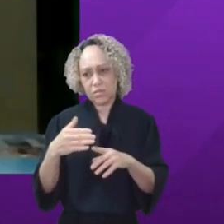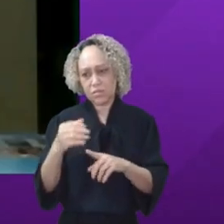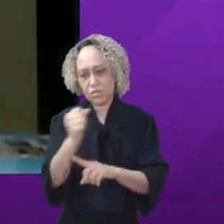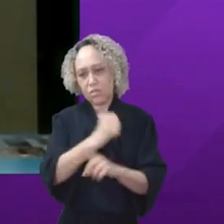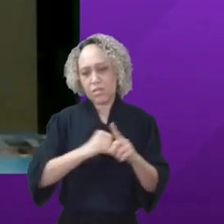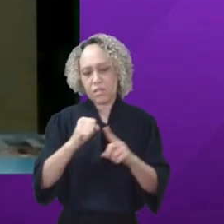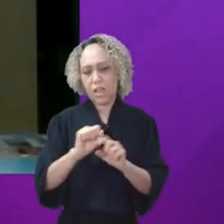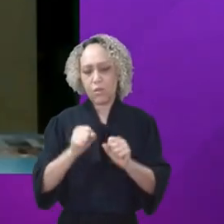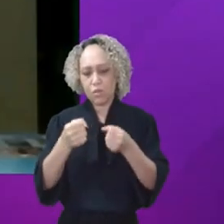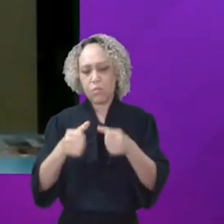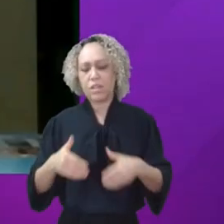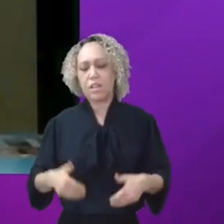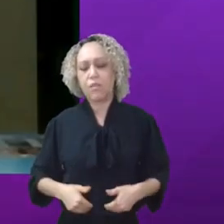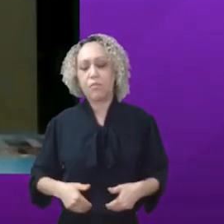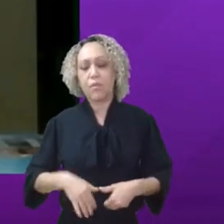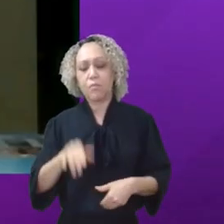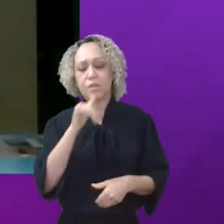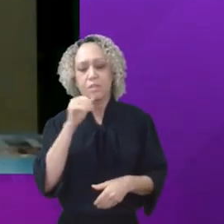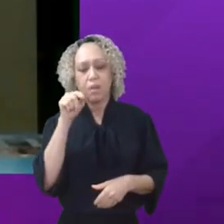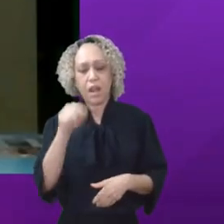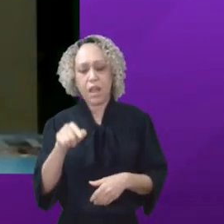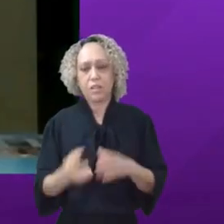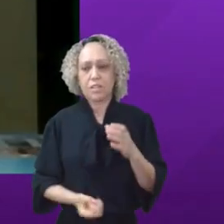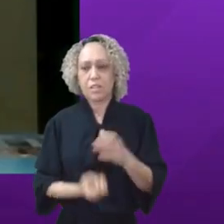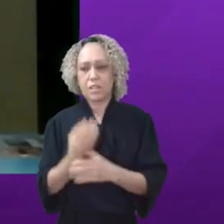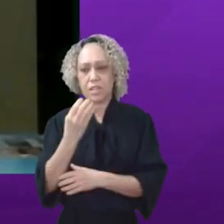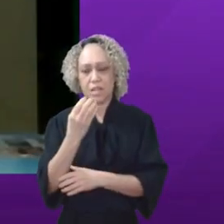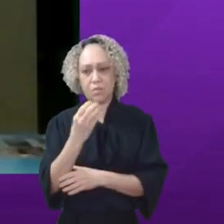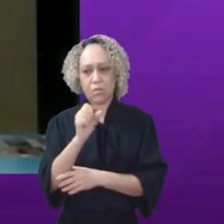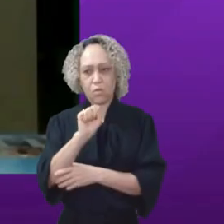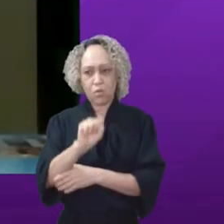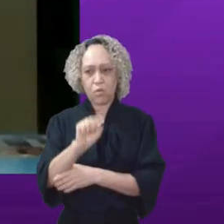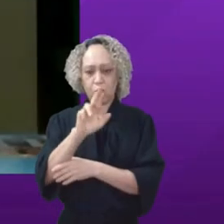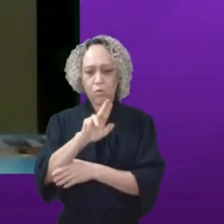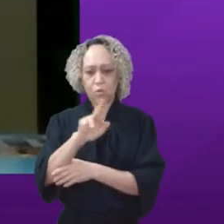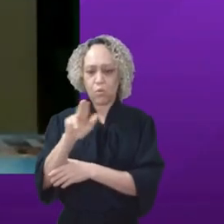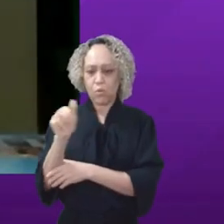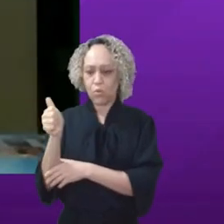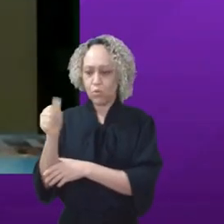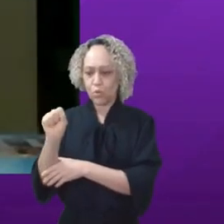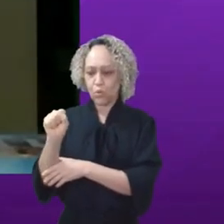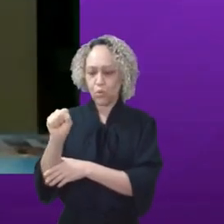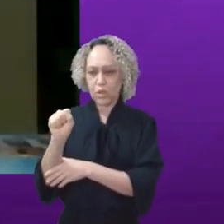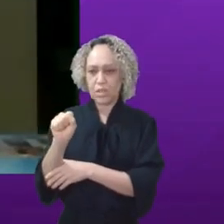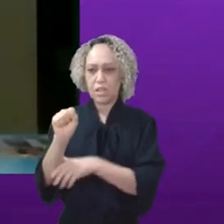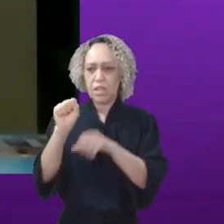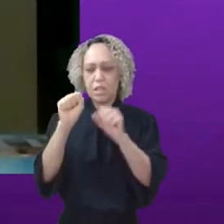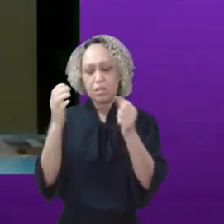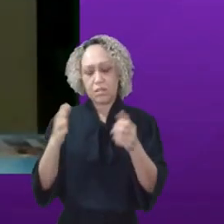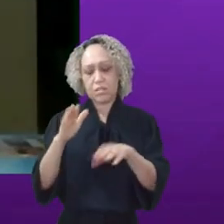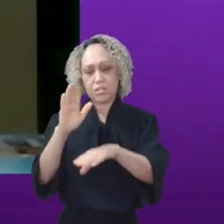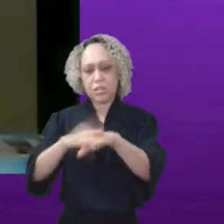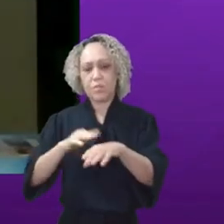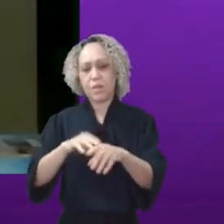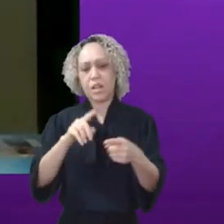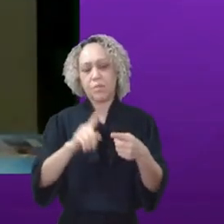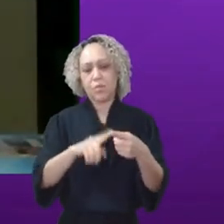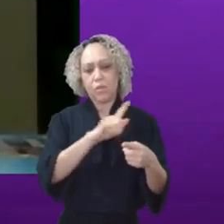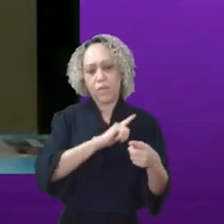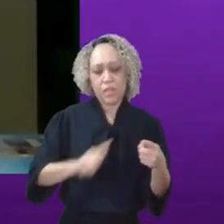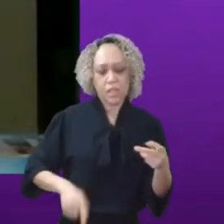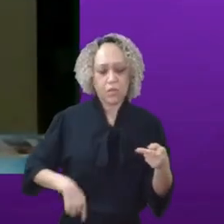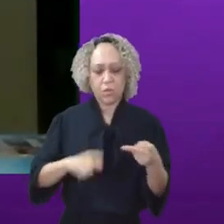nós implantamos o Sistema Único de Assistência Social, nós chamamos os governadores, os prefeitos, os